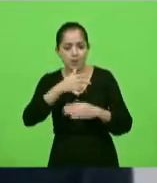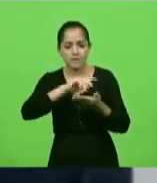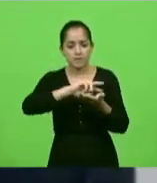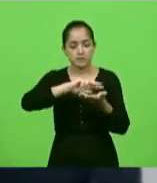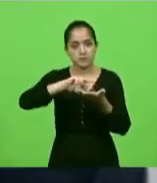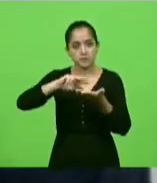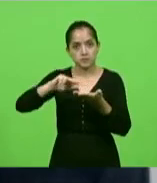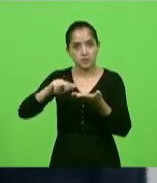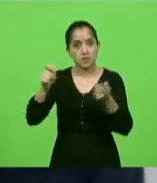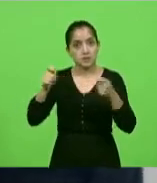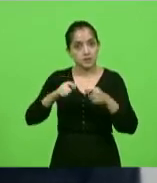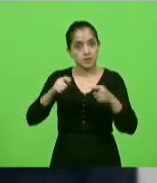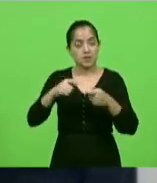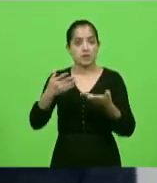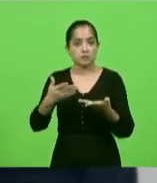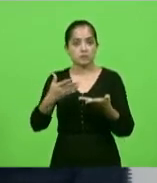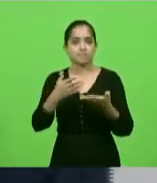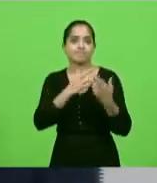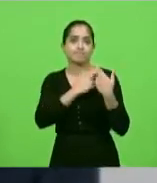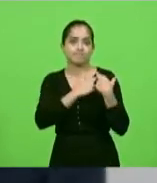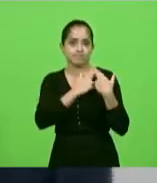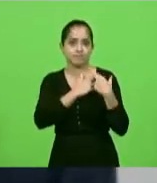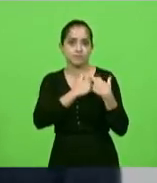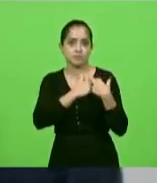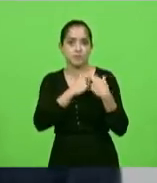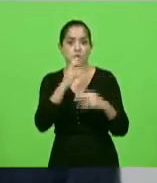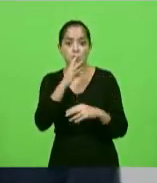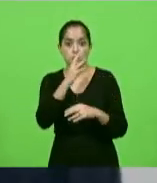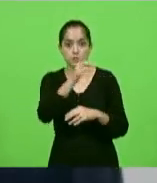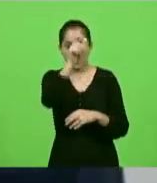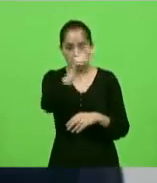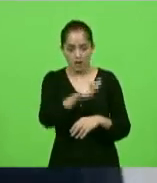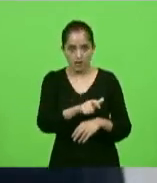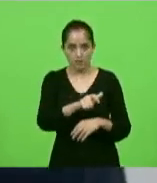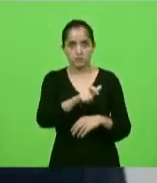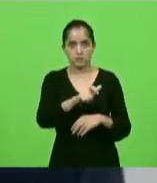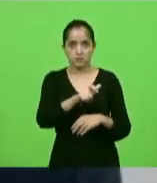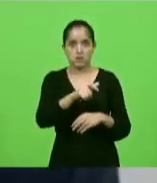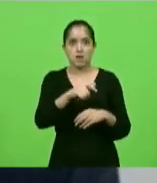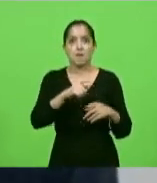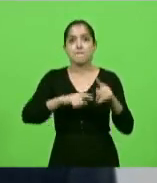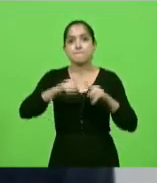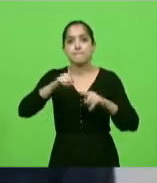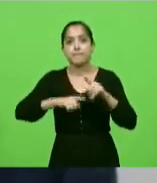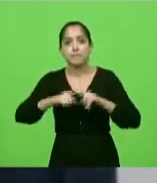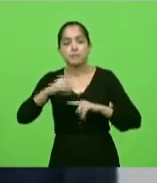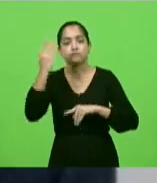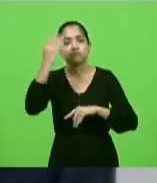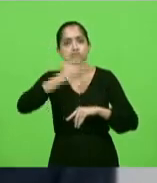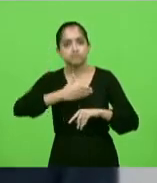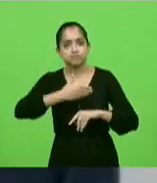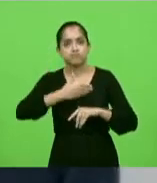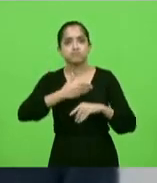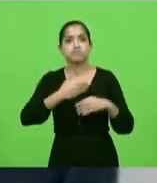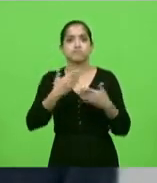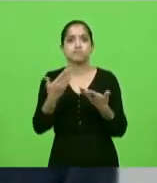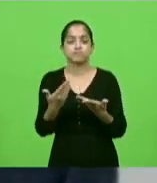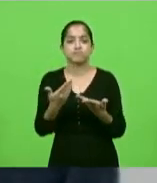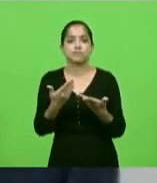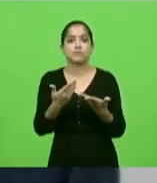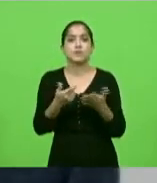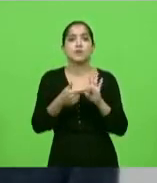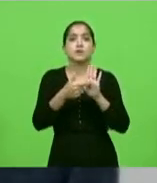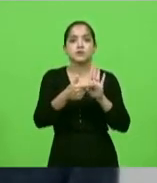a potencial responsabilidade do acusado, com a verificação da prova certa sobre a materialidade do crime e indícios